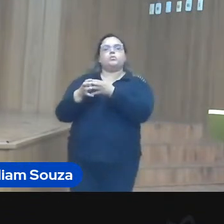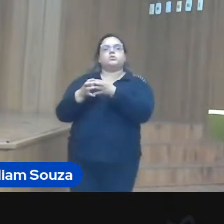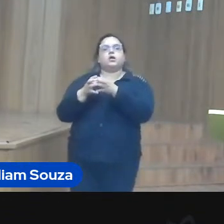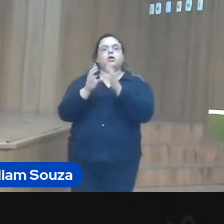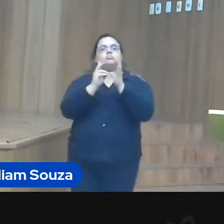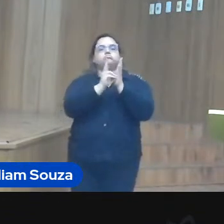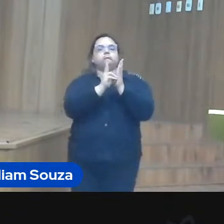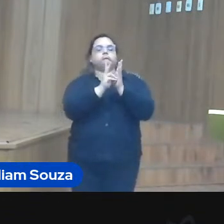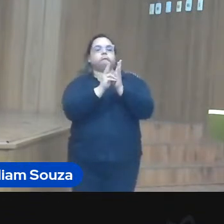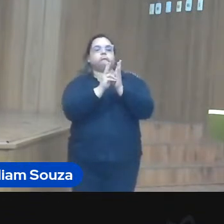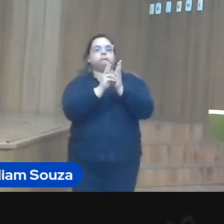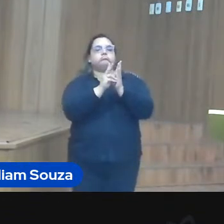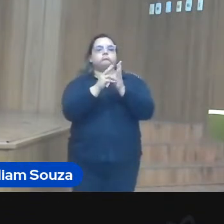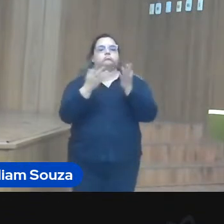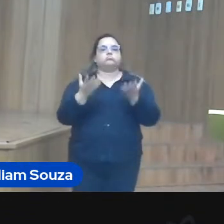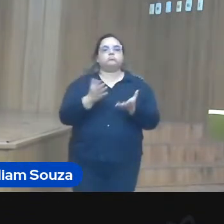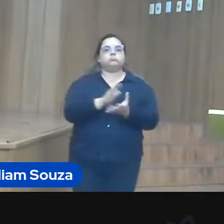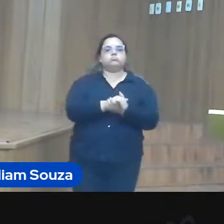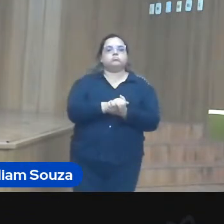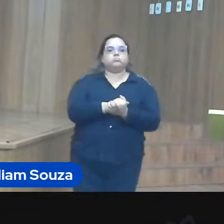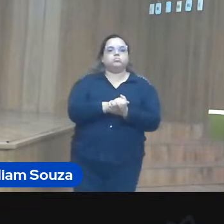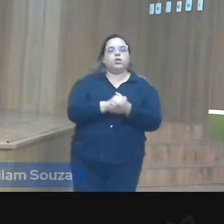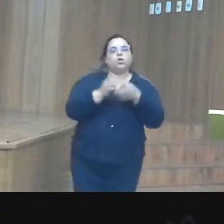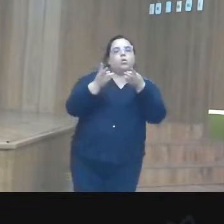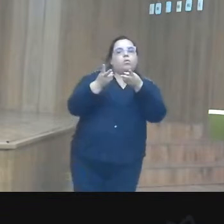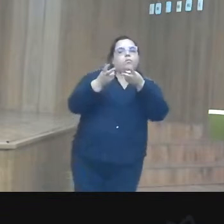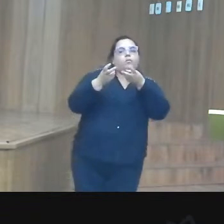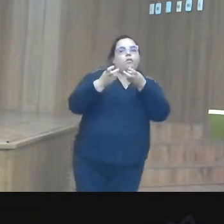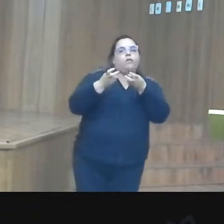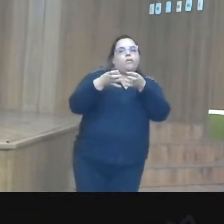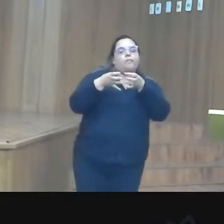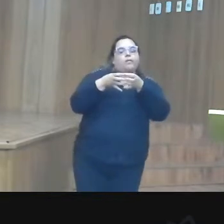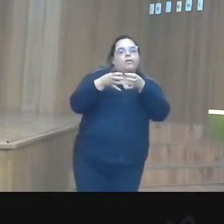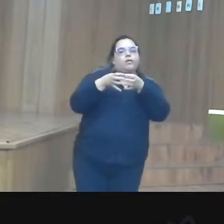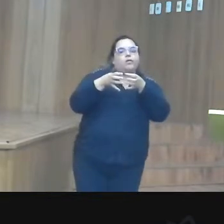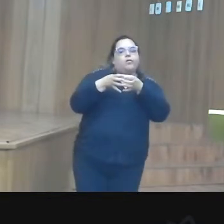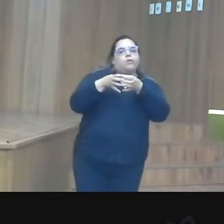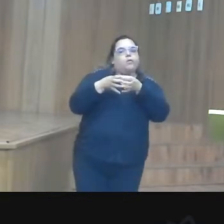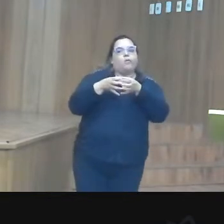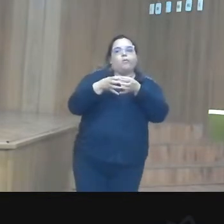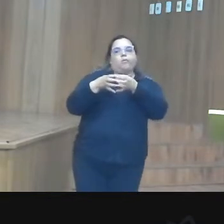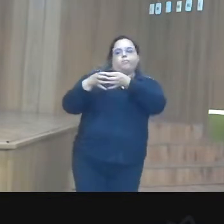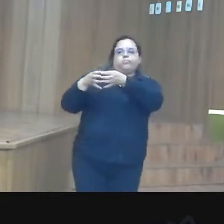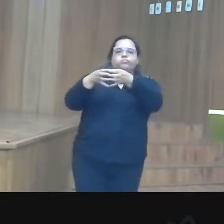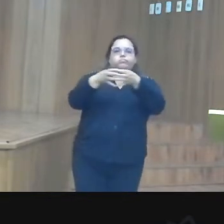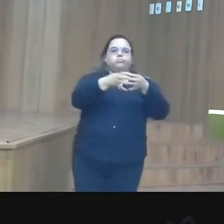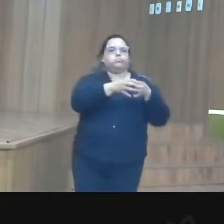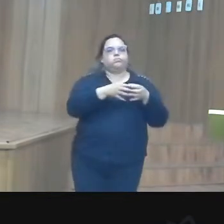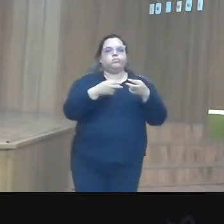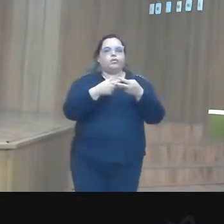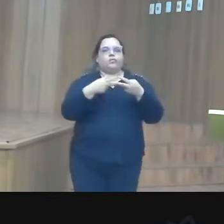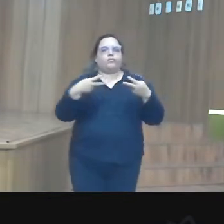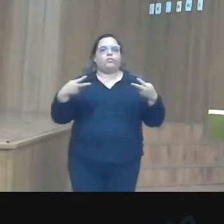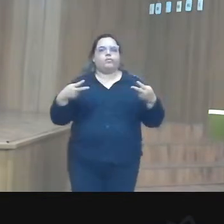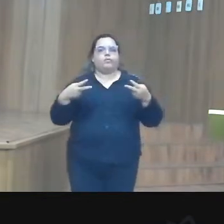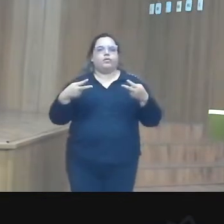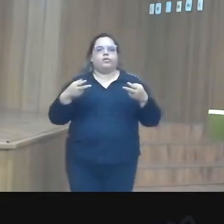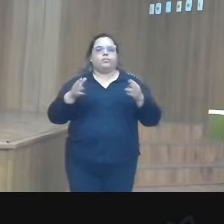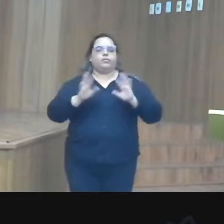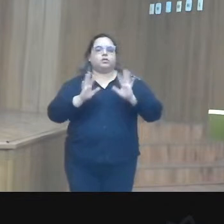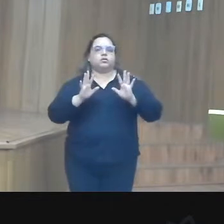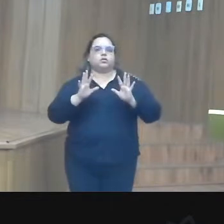você olha para grupos, etnias, para grupos, não necessariamente de etnias,